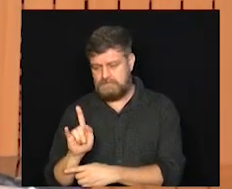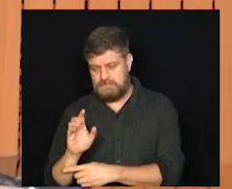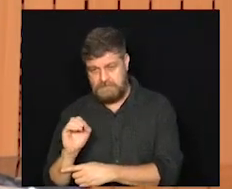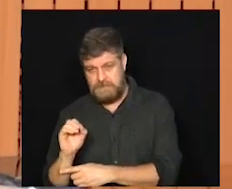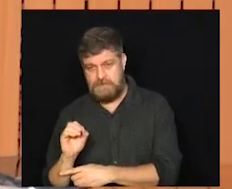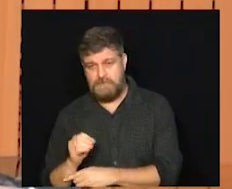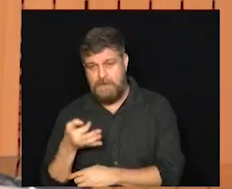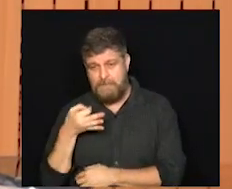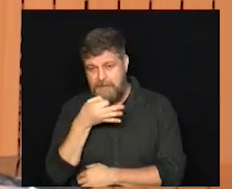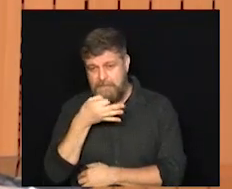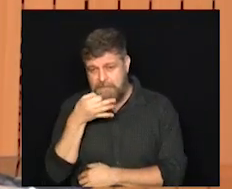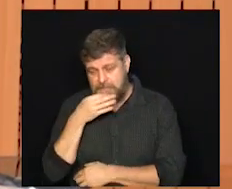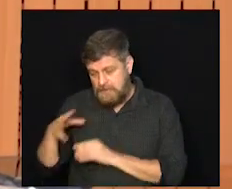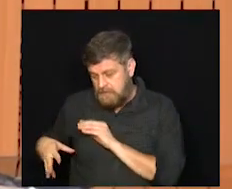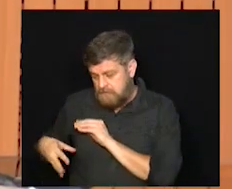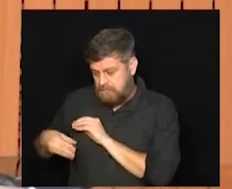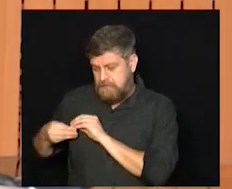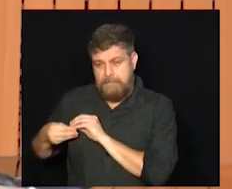favor.